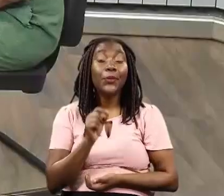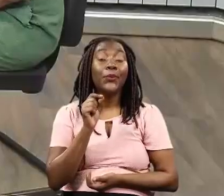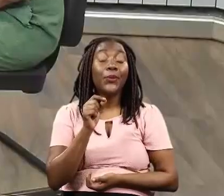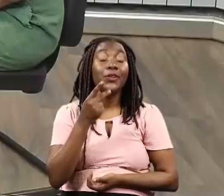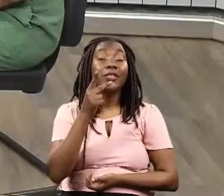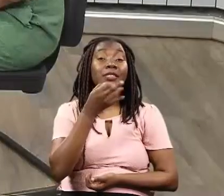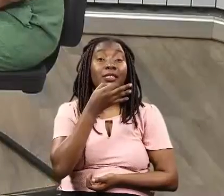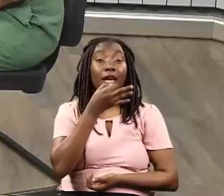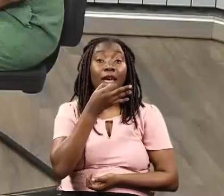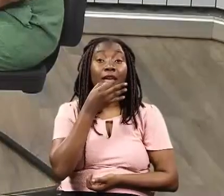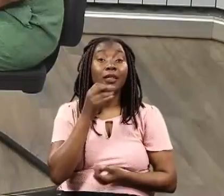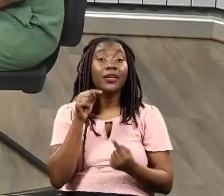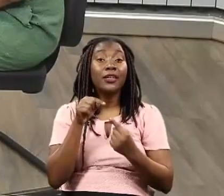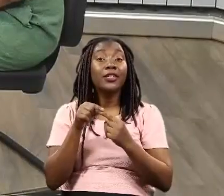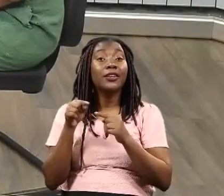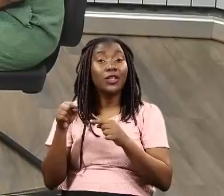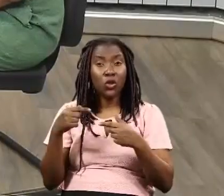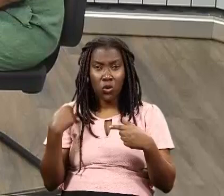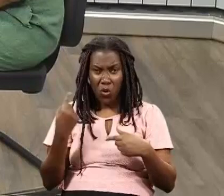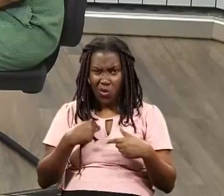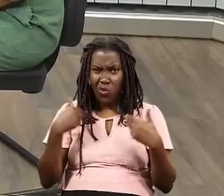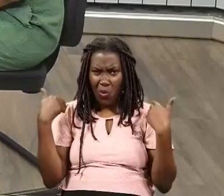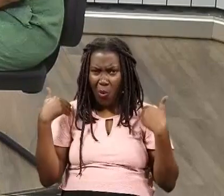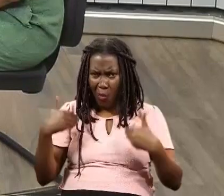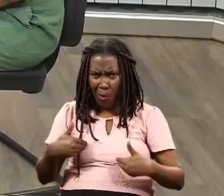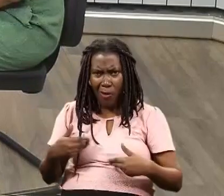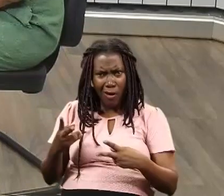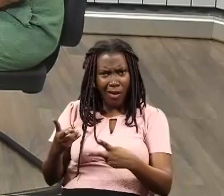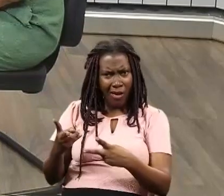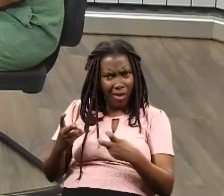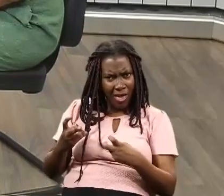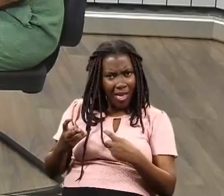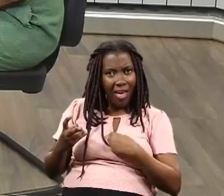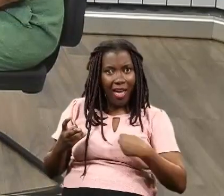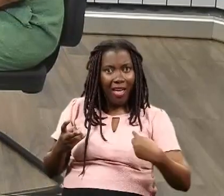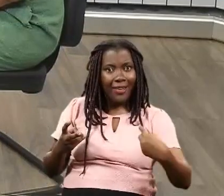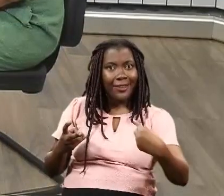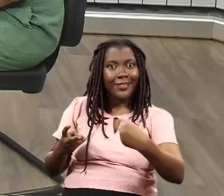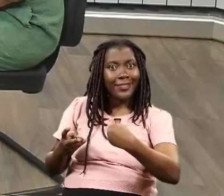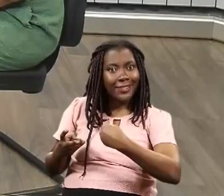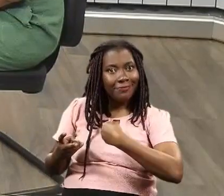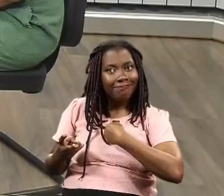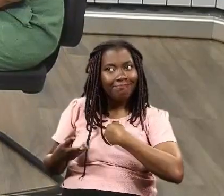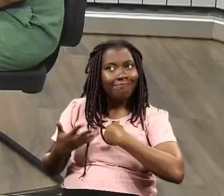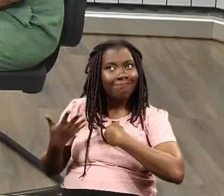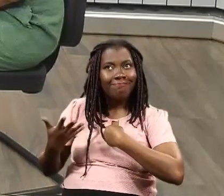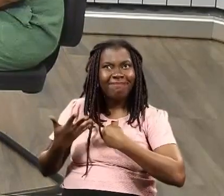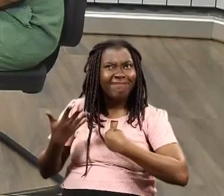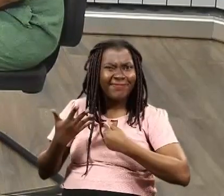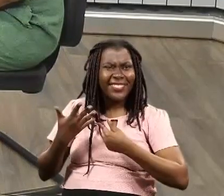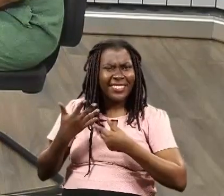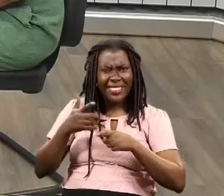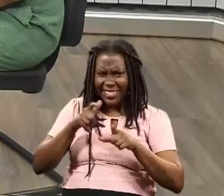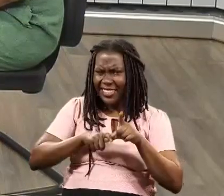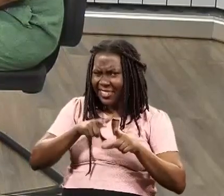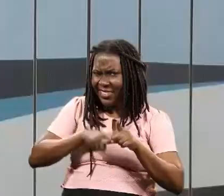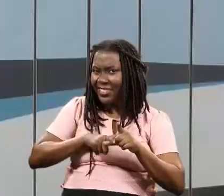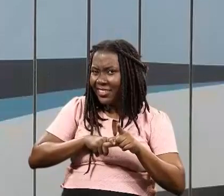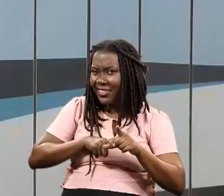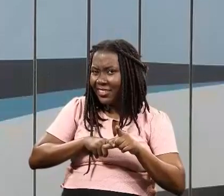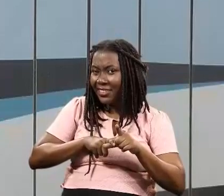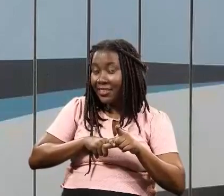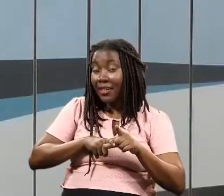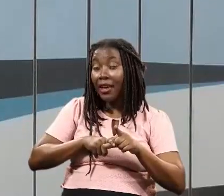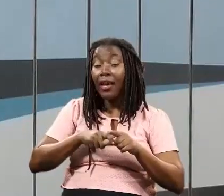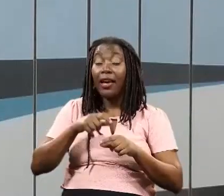que é o seu ponto de vista sobre isso? O nosso corpo, ele está reconhecendo já que a gente... Ou é a dependência? Eu vejo